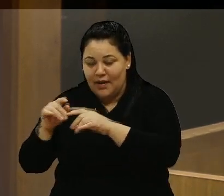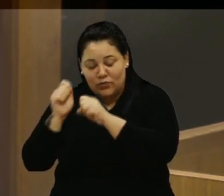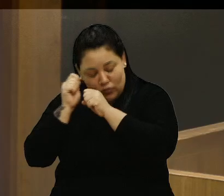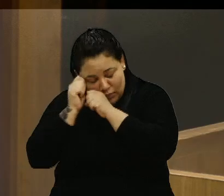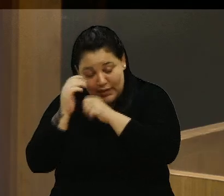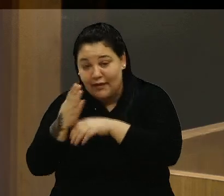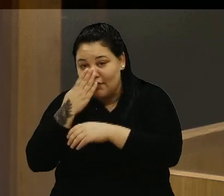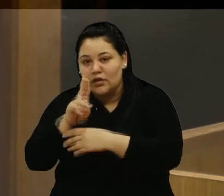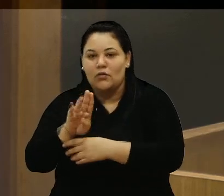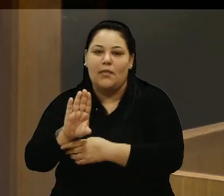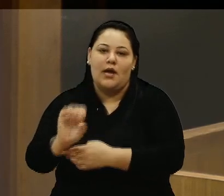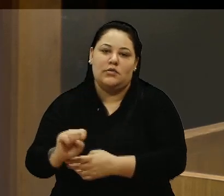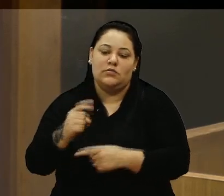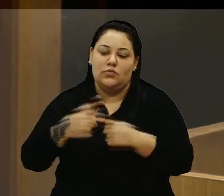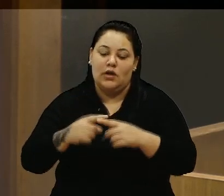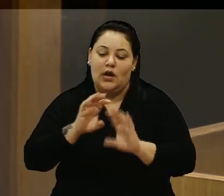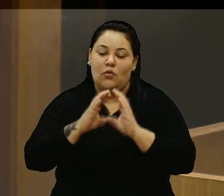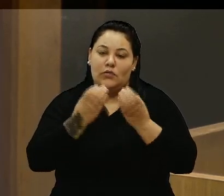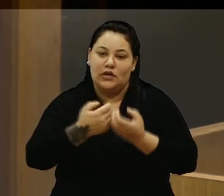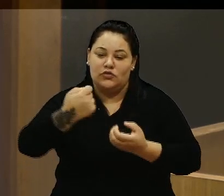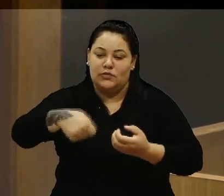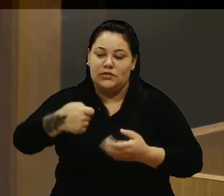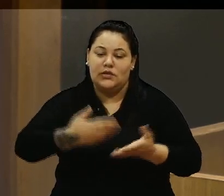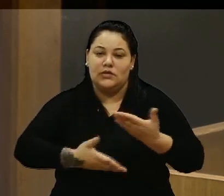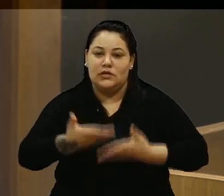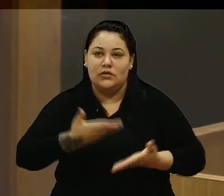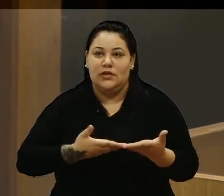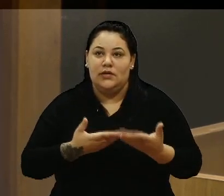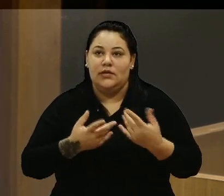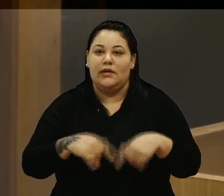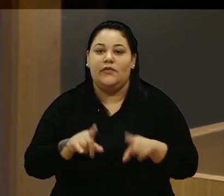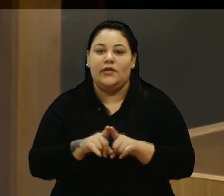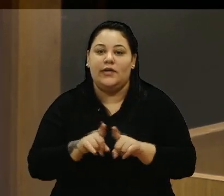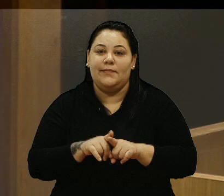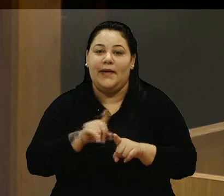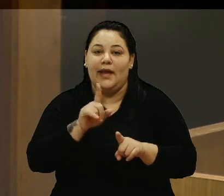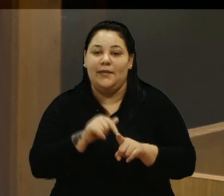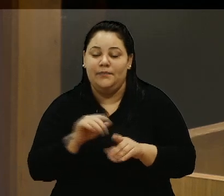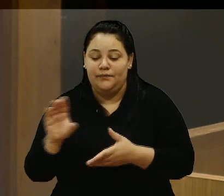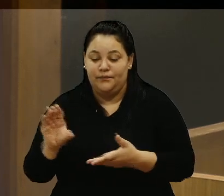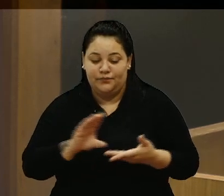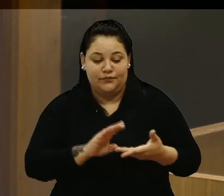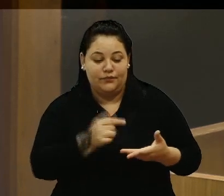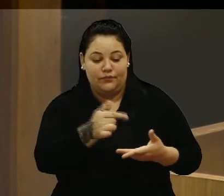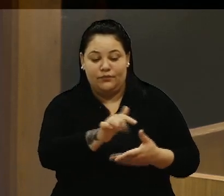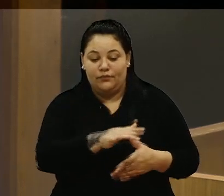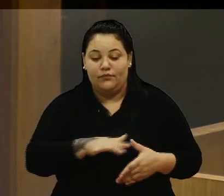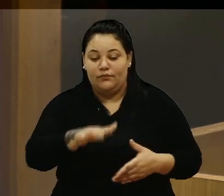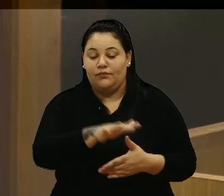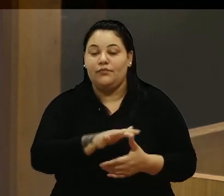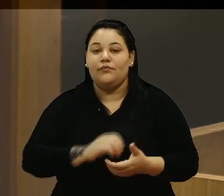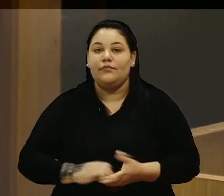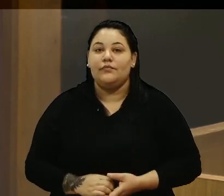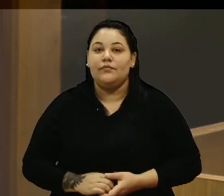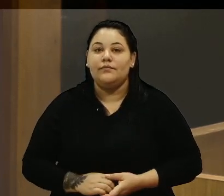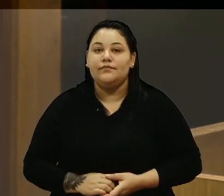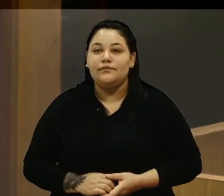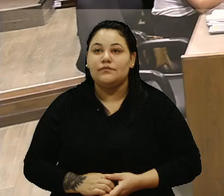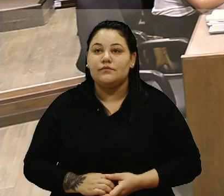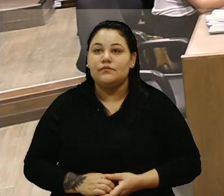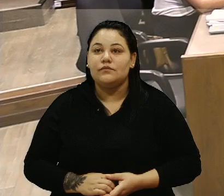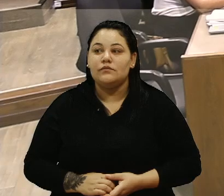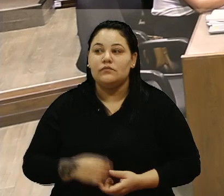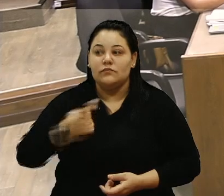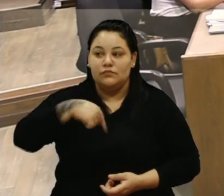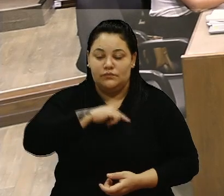aquela comunidade deve ser atendida. E esse recurso não vai ser destinado para outra área. Pois não, vereador? Nós temos a